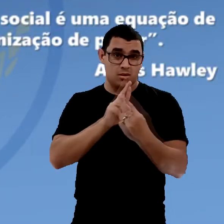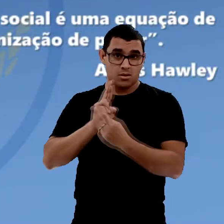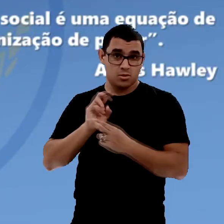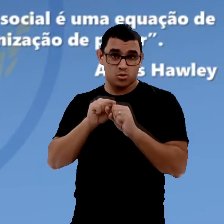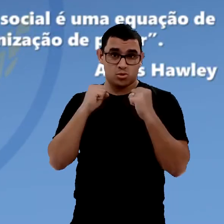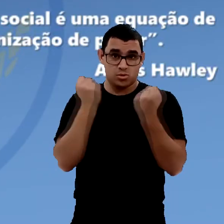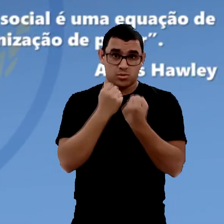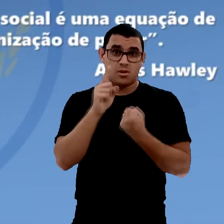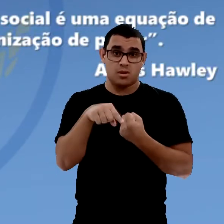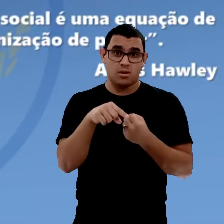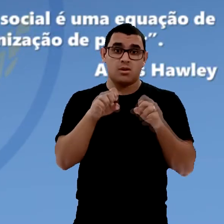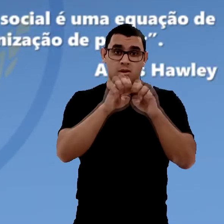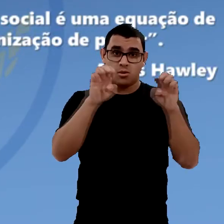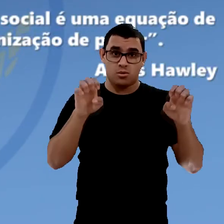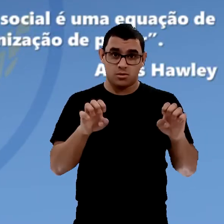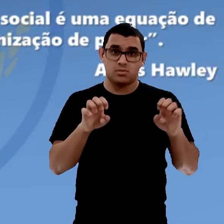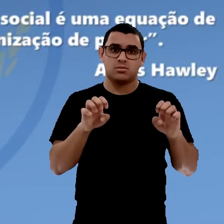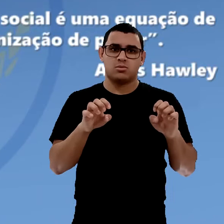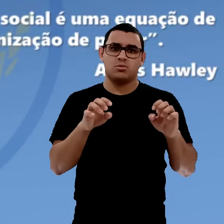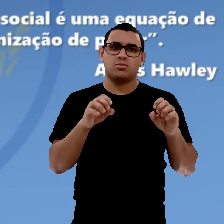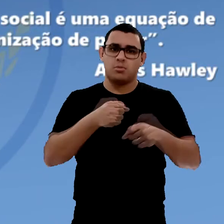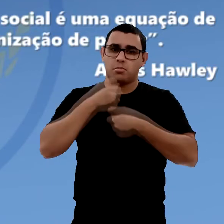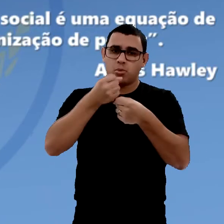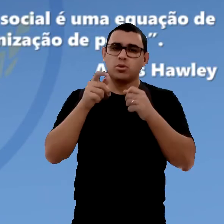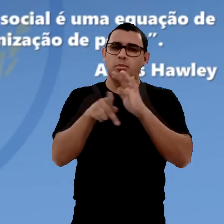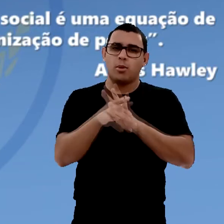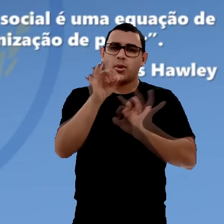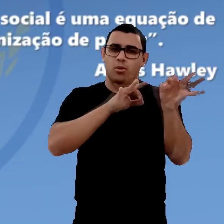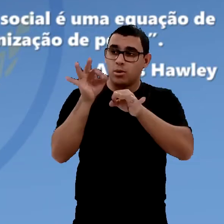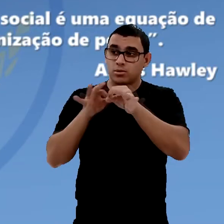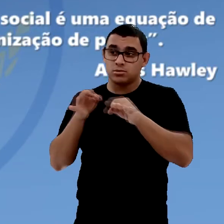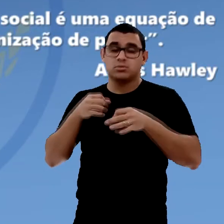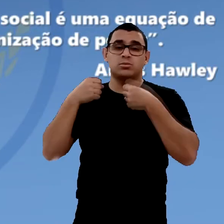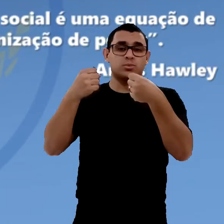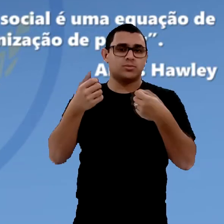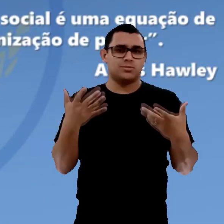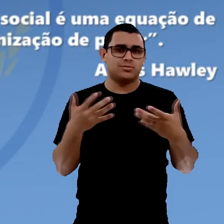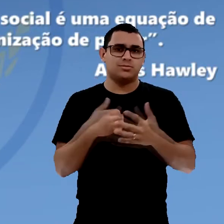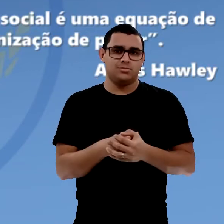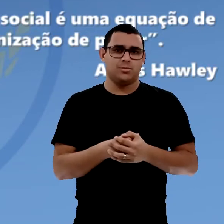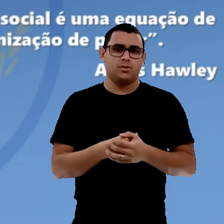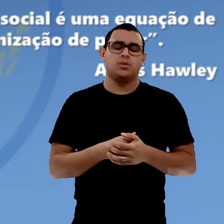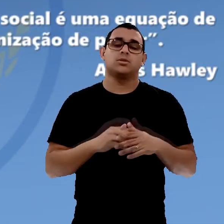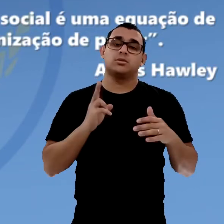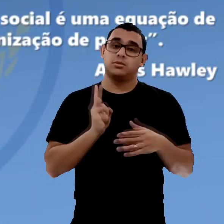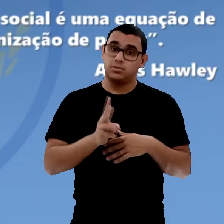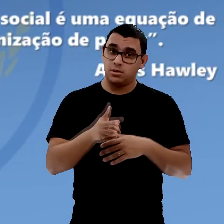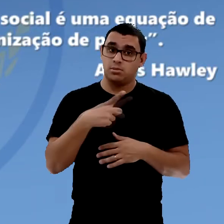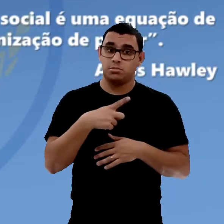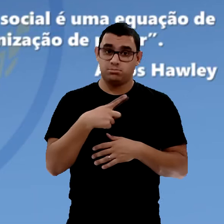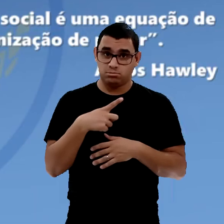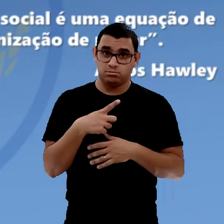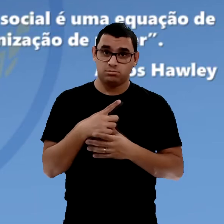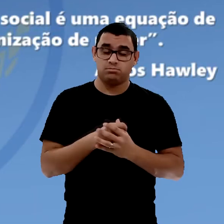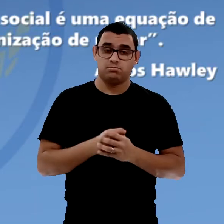uma equação de poder e todo grupo ou sistema social é uma organização de poder. Então, na medida que